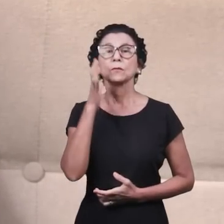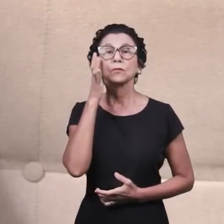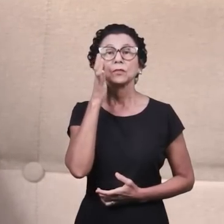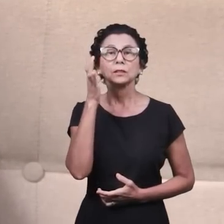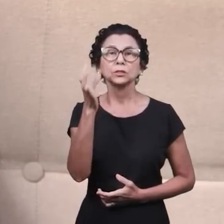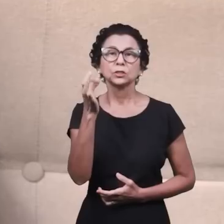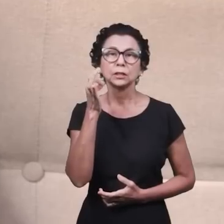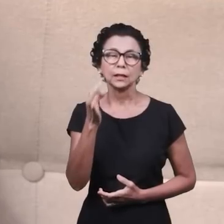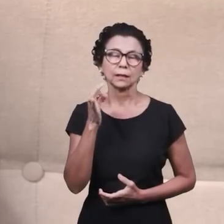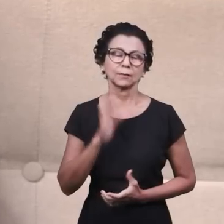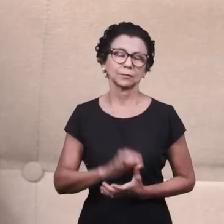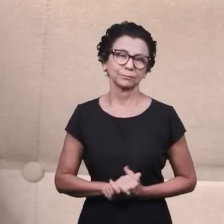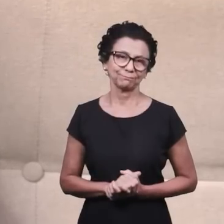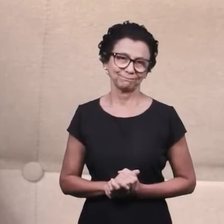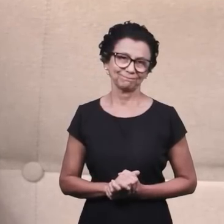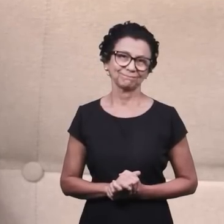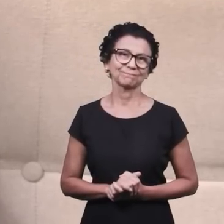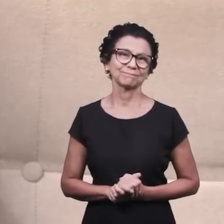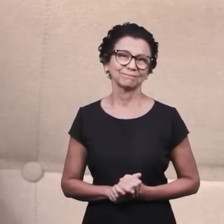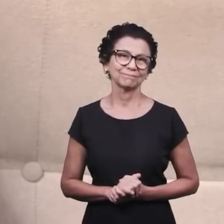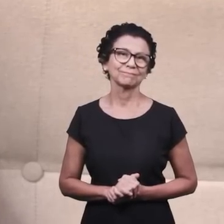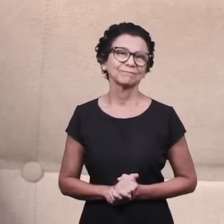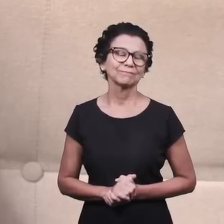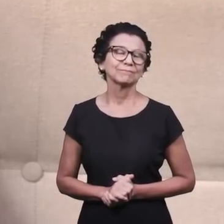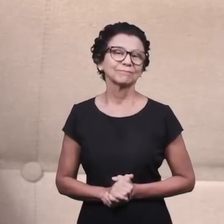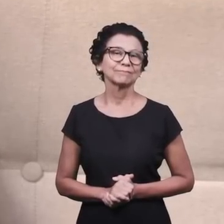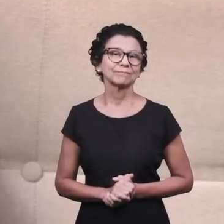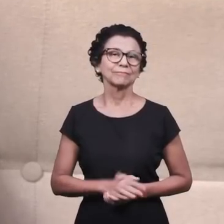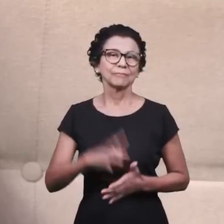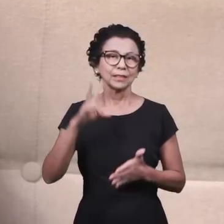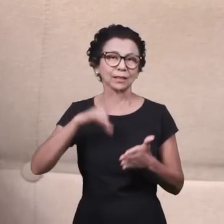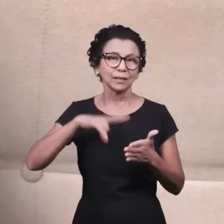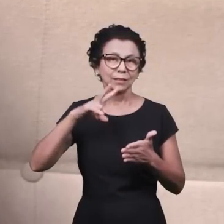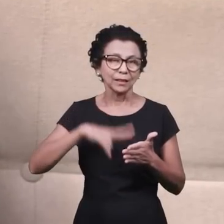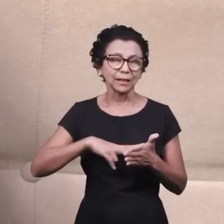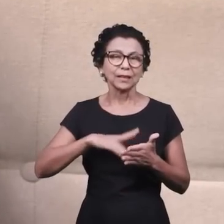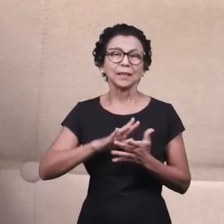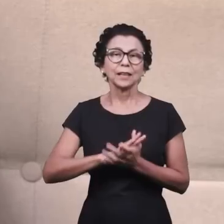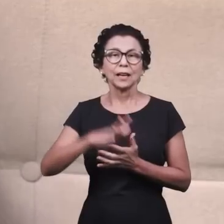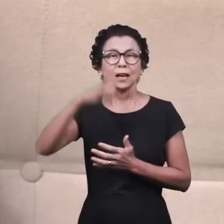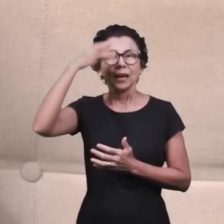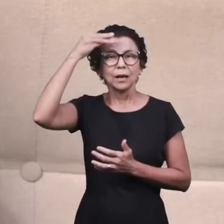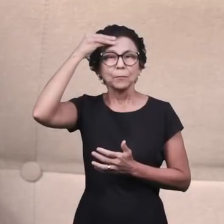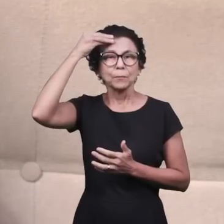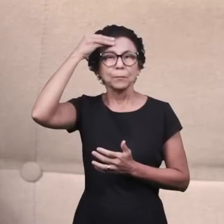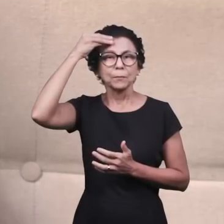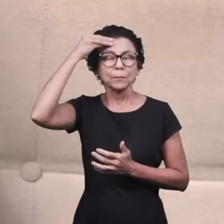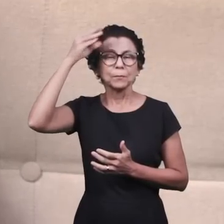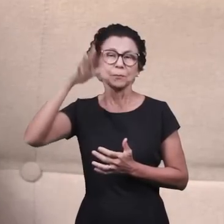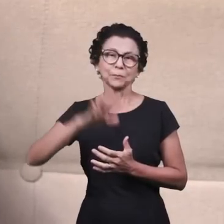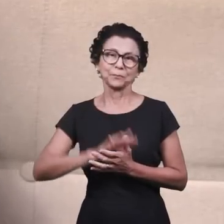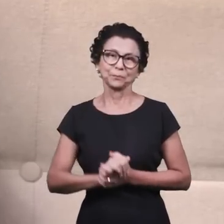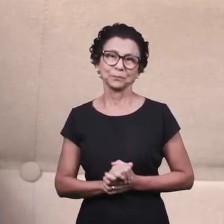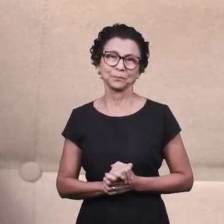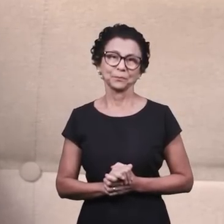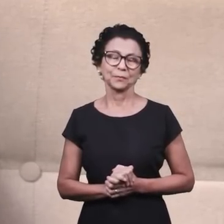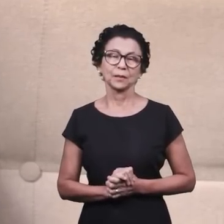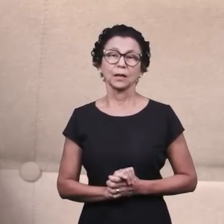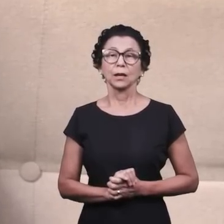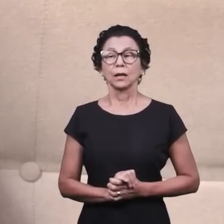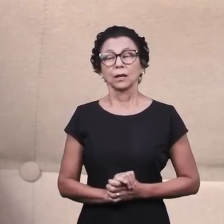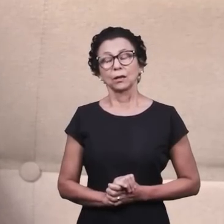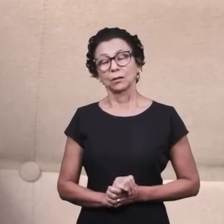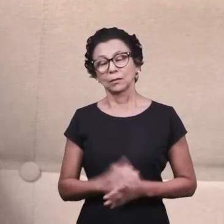você guarde isso no seu coração, porque o convite está sendo feito. Vai ser muito